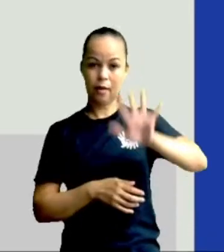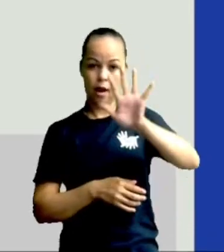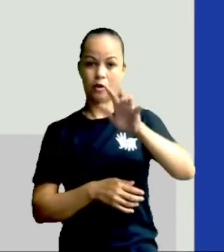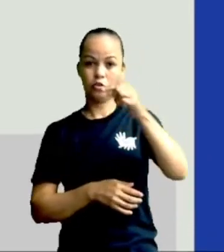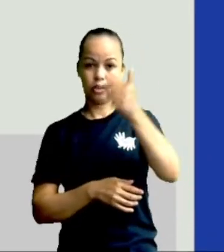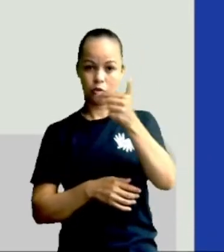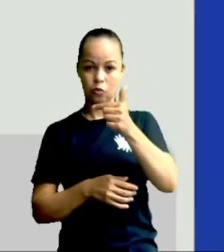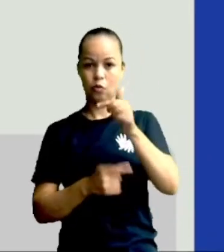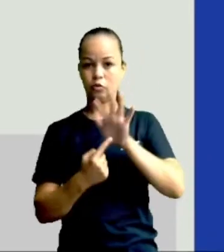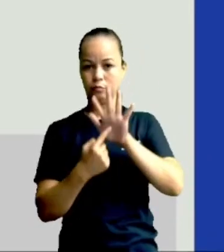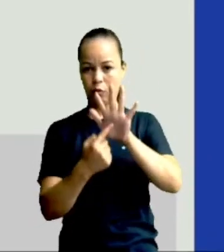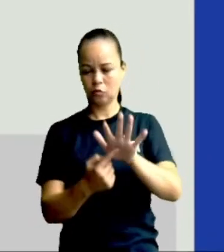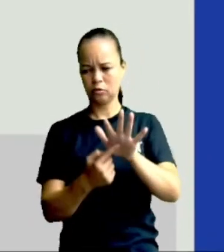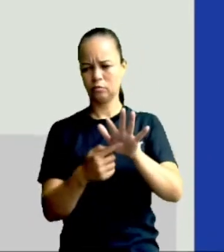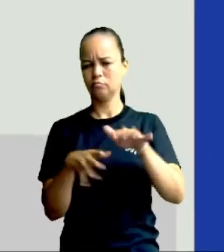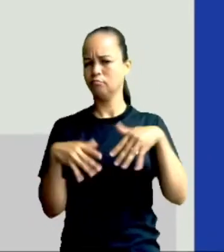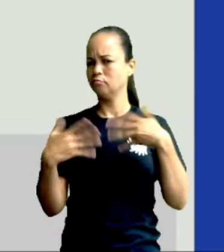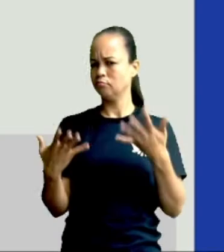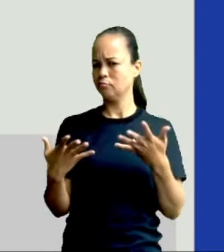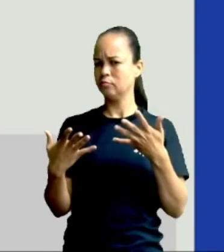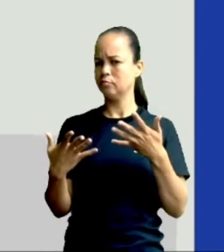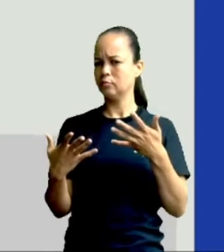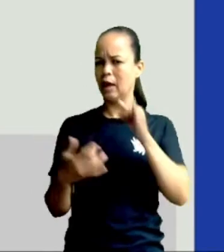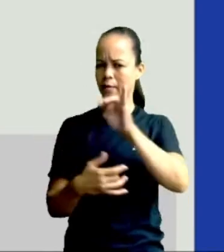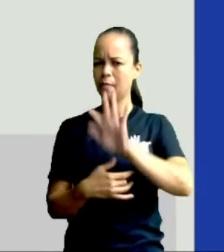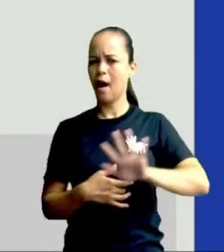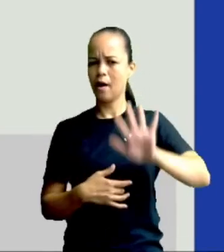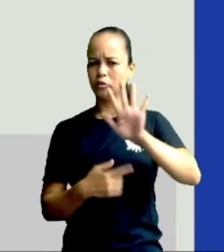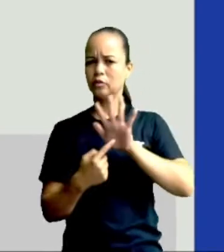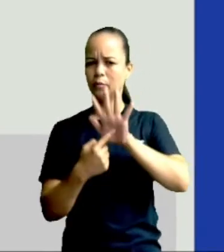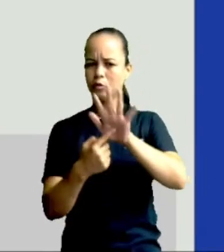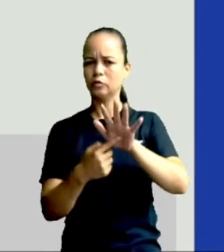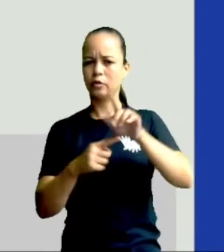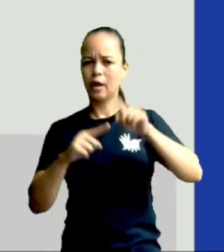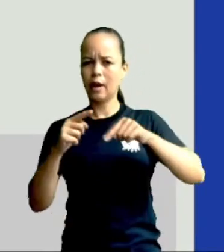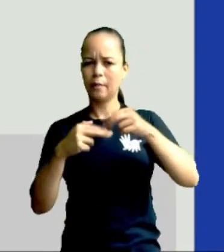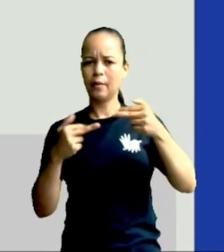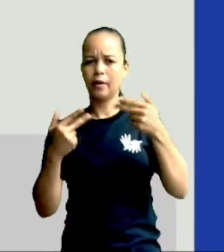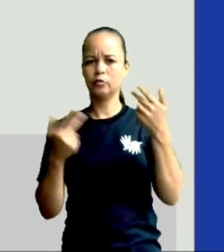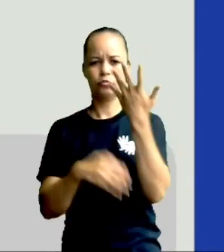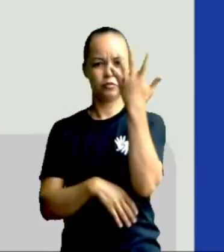2? Será que está presente na imagem 2 elementos da natureza?